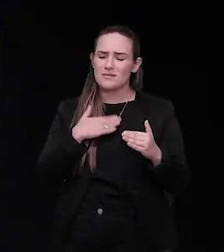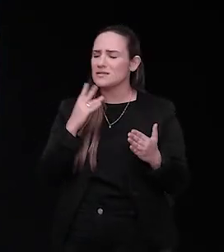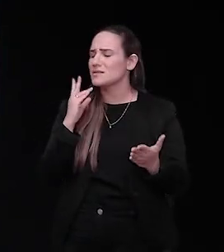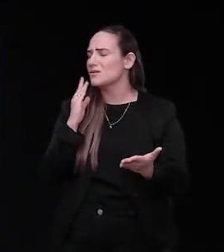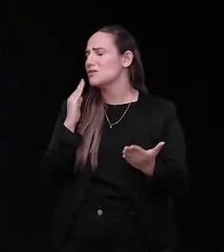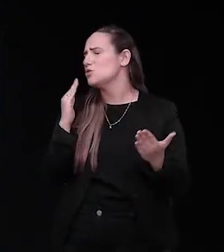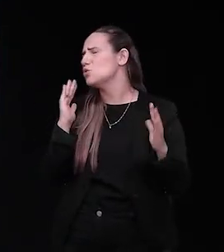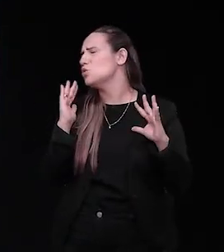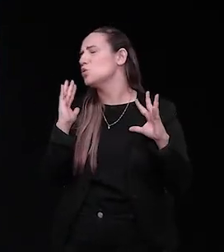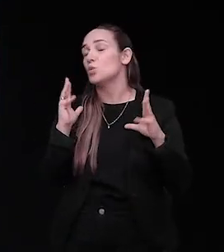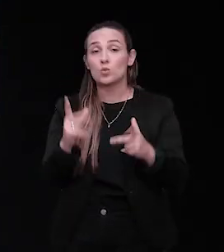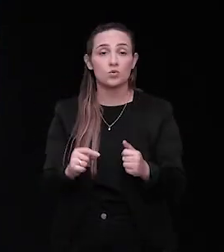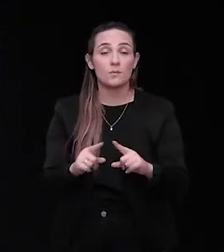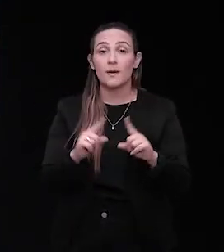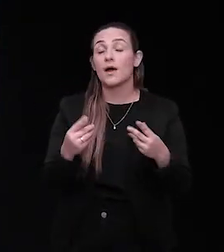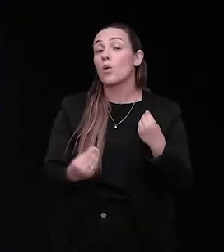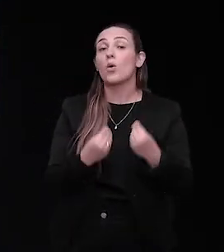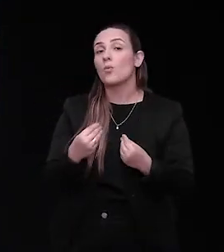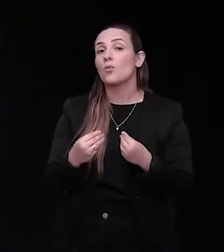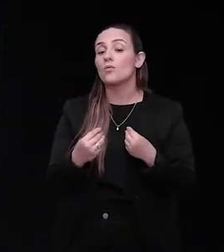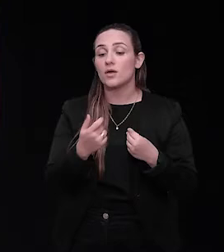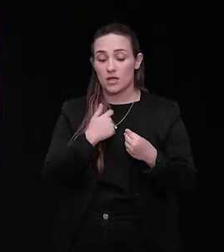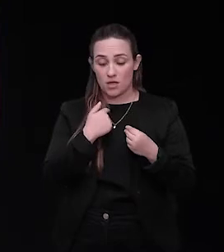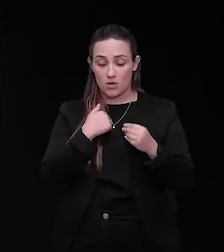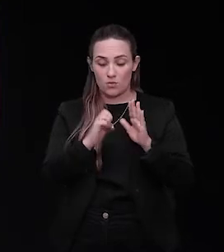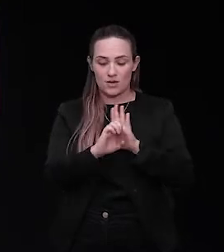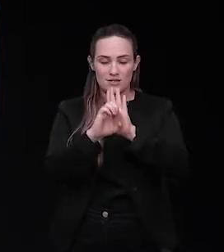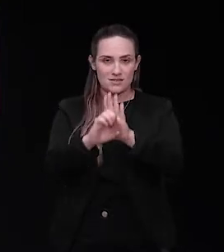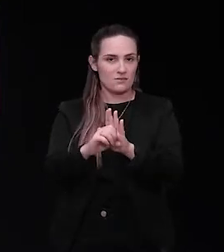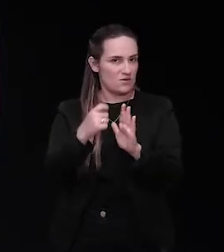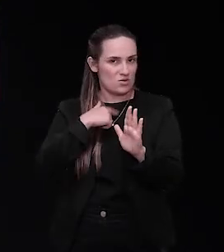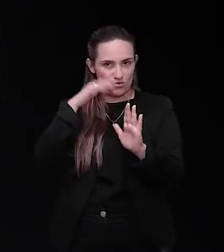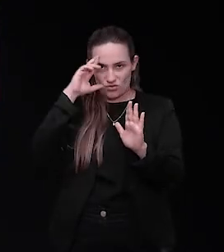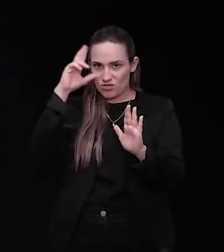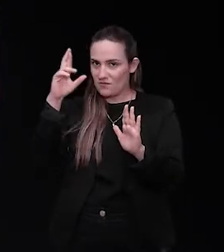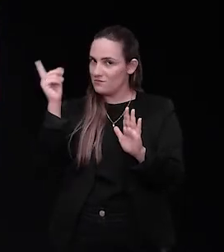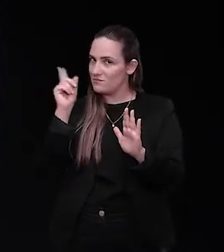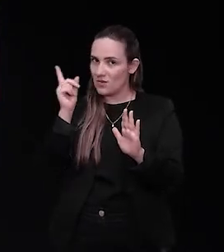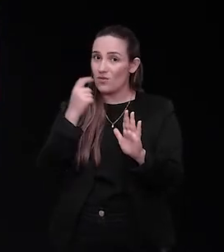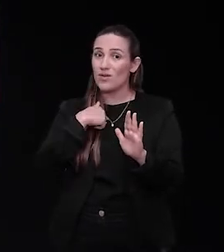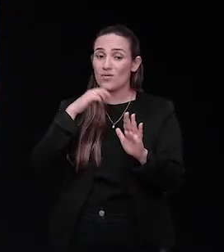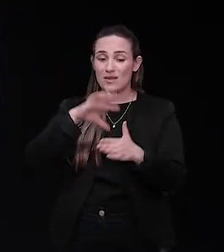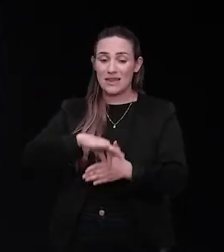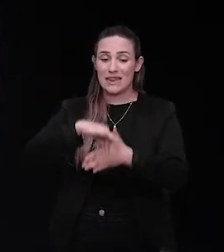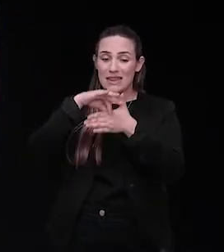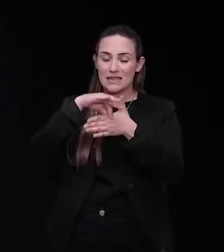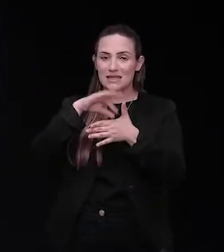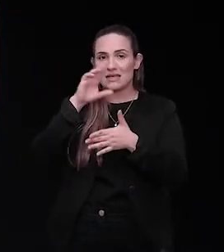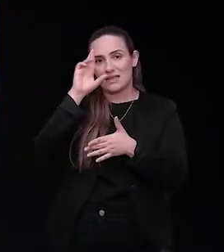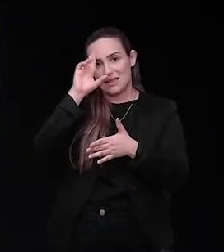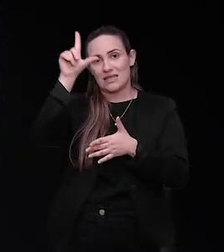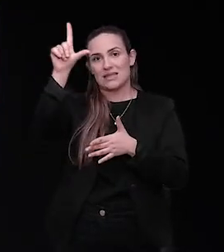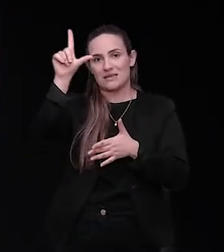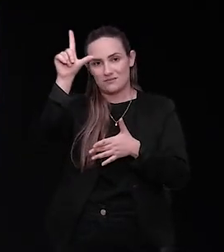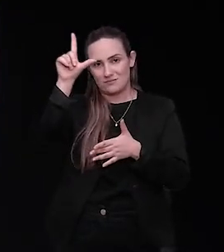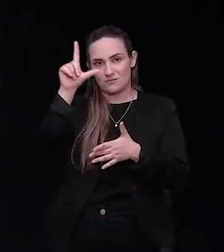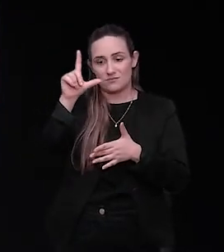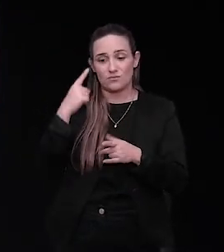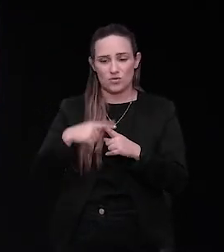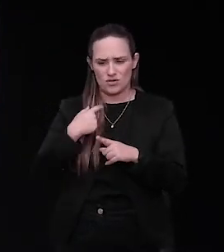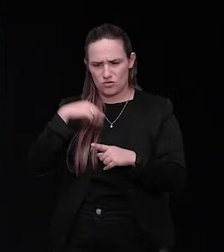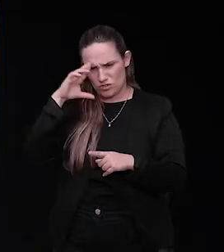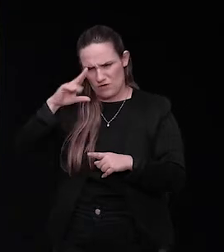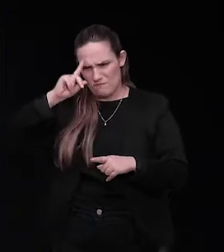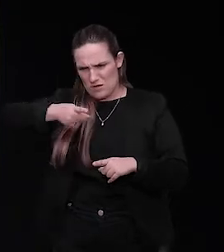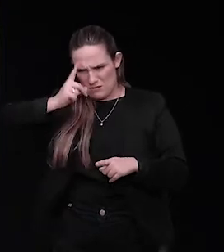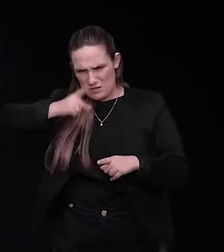consegue isso? Sendo exemplo. Eu não sou chefe, eu sou um líder da instituição. O chefe, você não consegue convencer ninguém através de